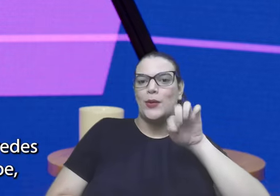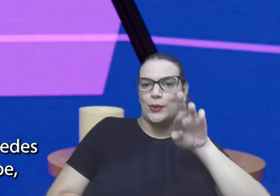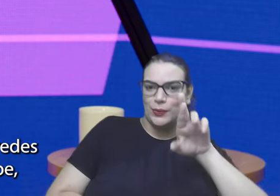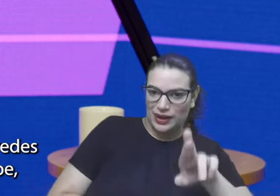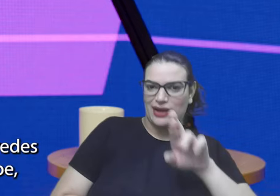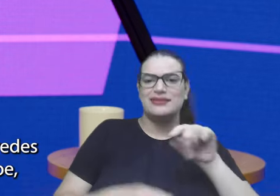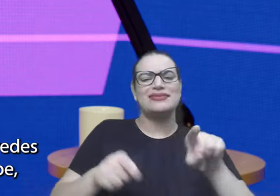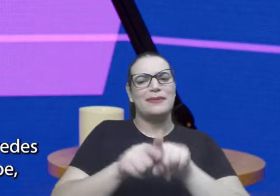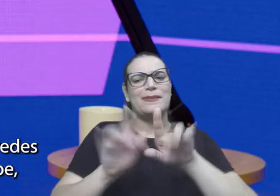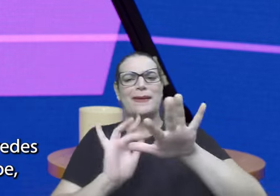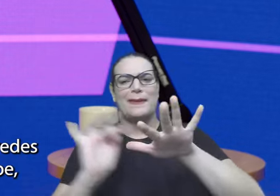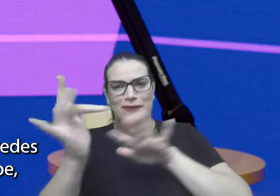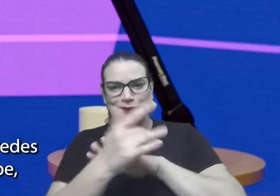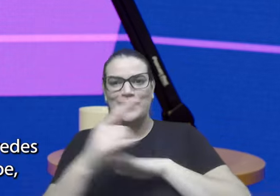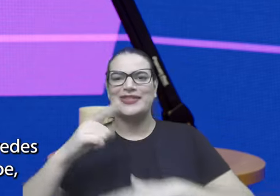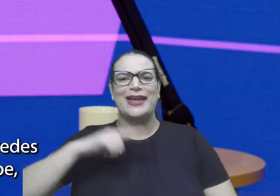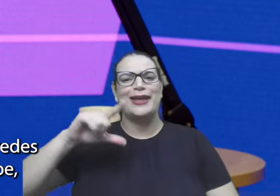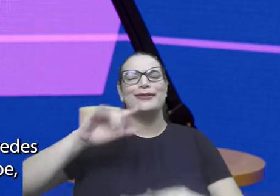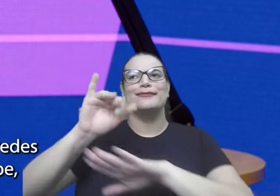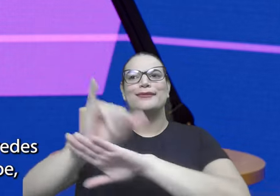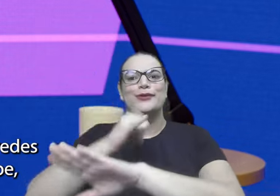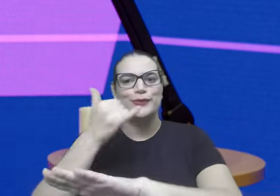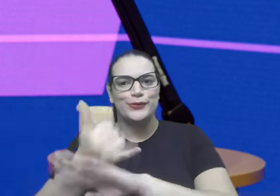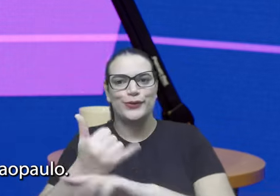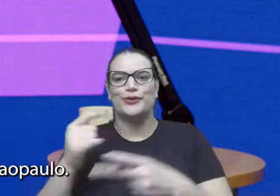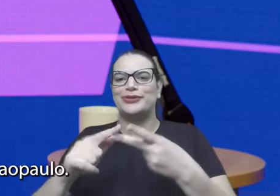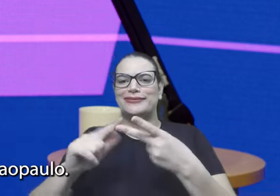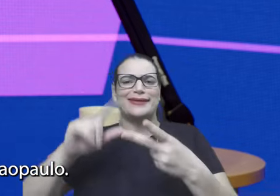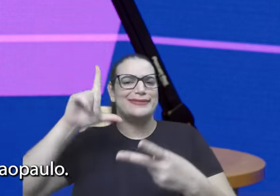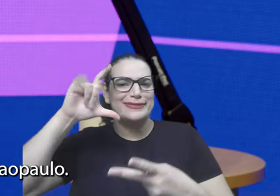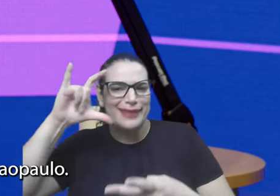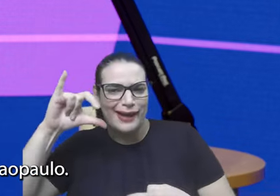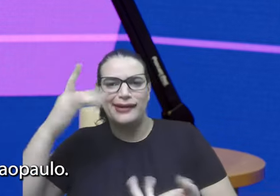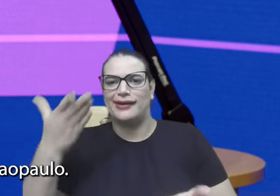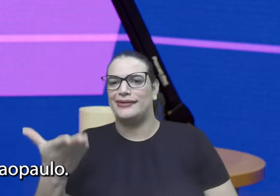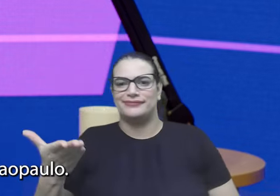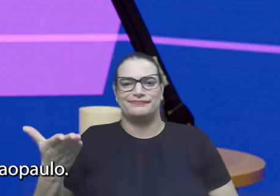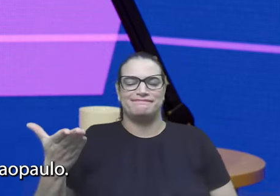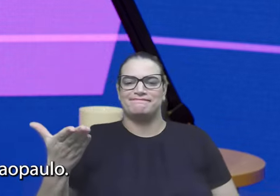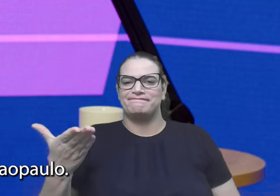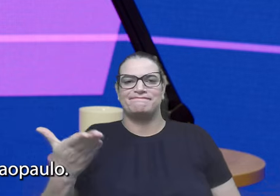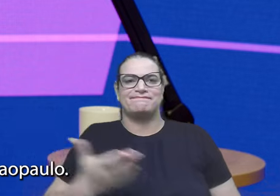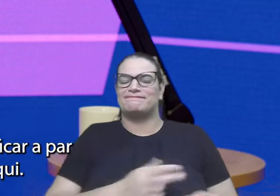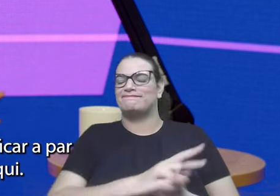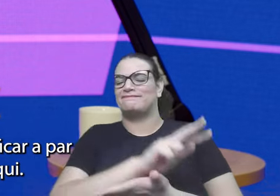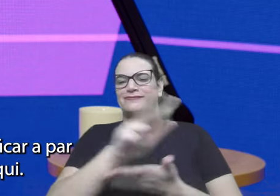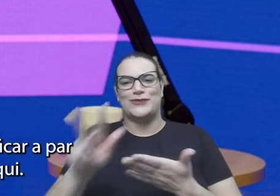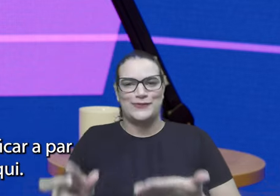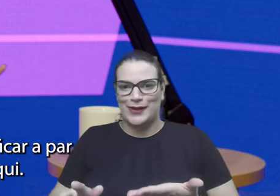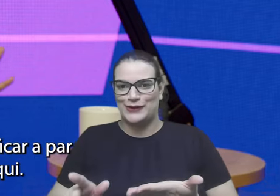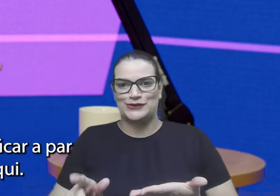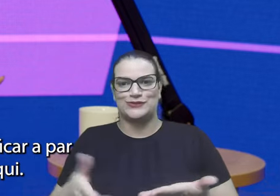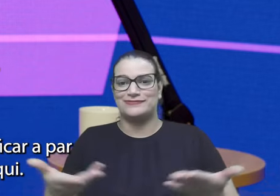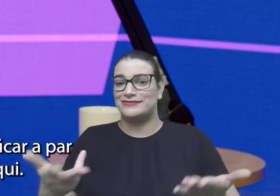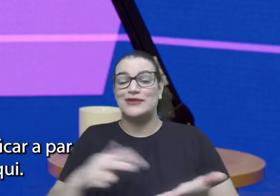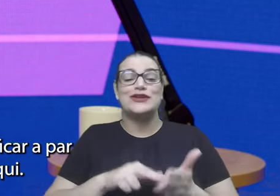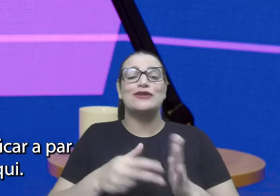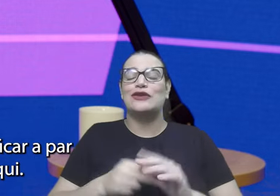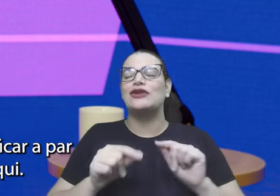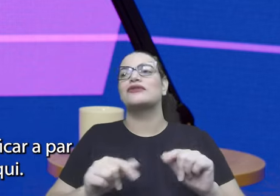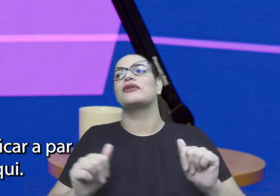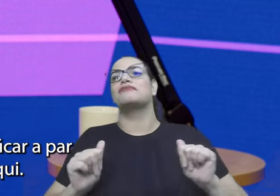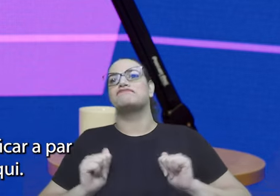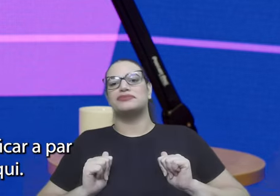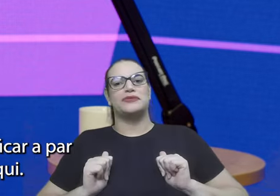entrar nas nossas redes sociais tem o nosso YouTube tem o nosso Instagram cebra São Paulo ou seja não tem como você